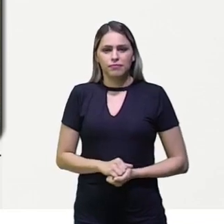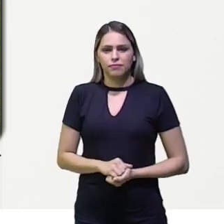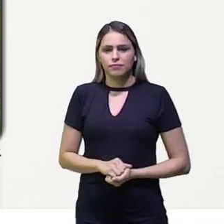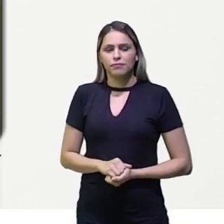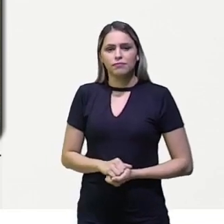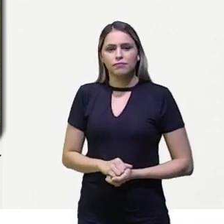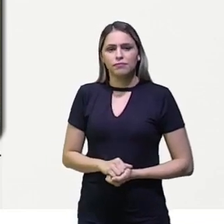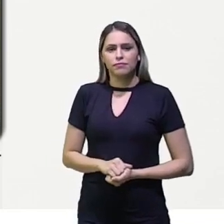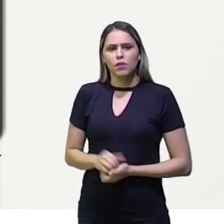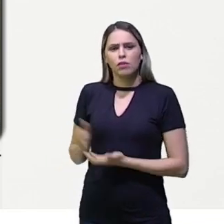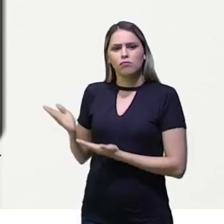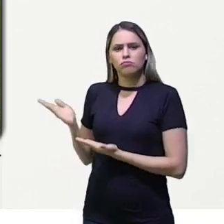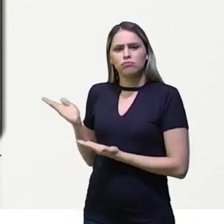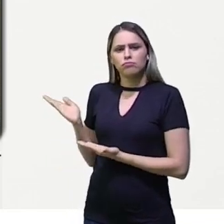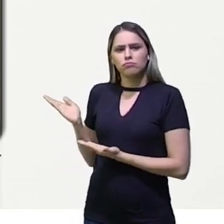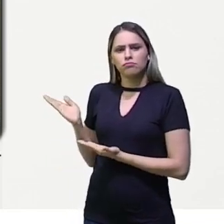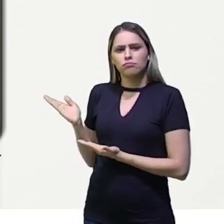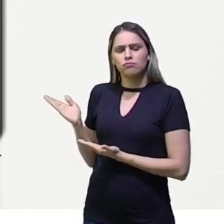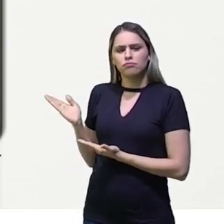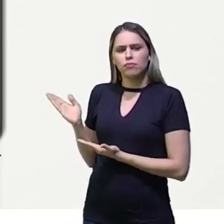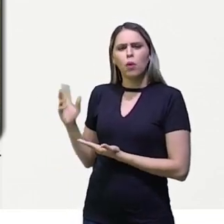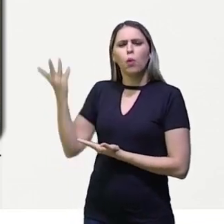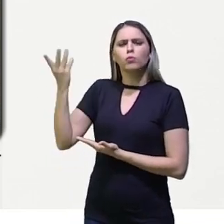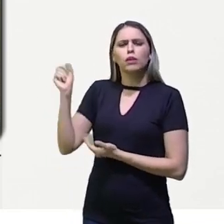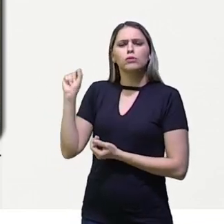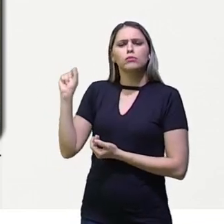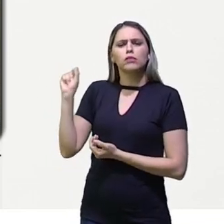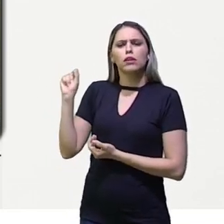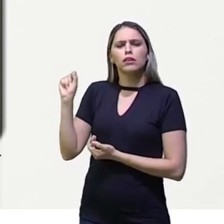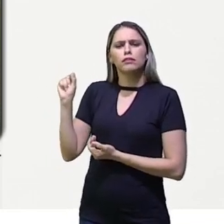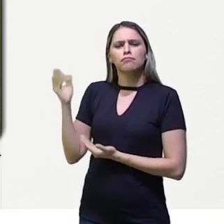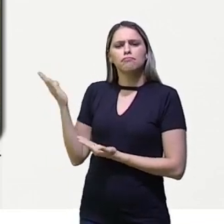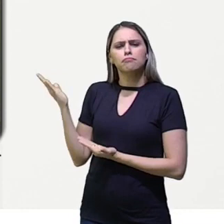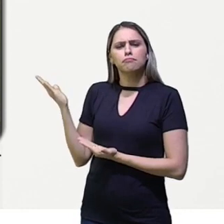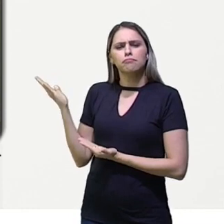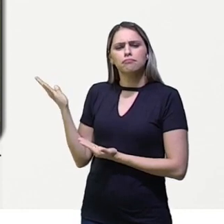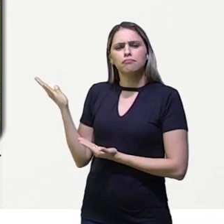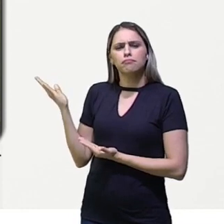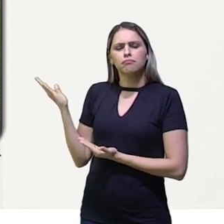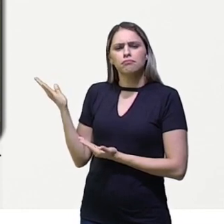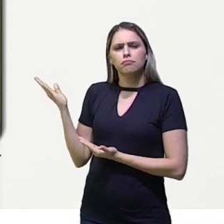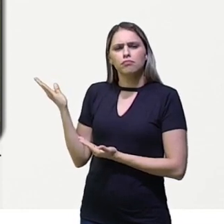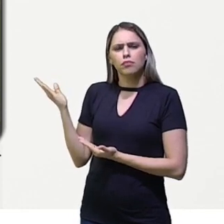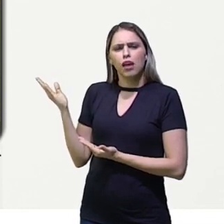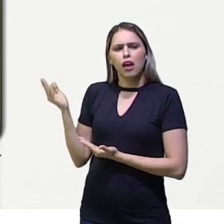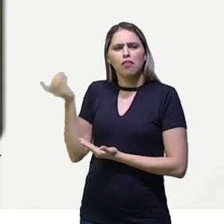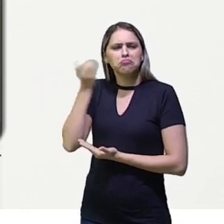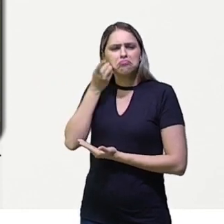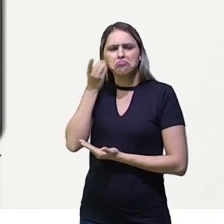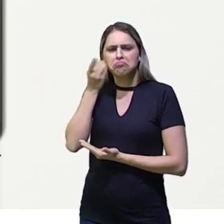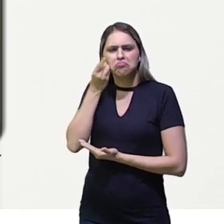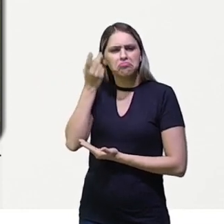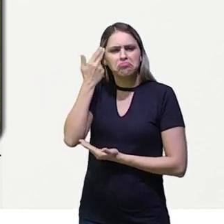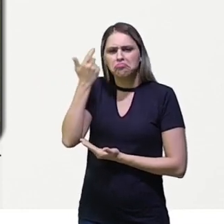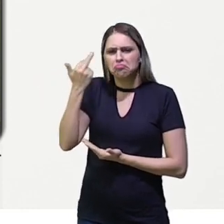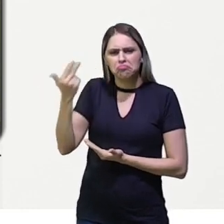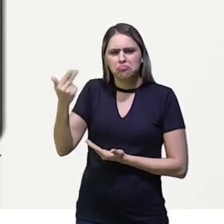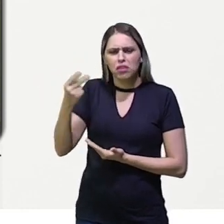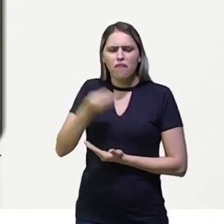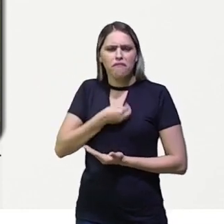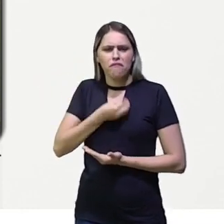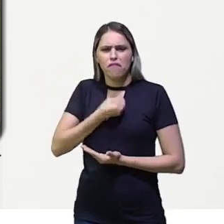Ah, olha uma situação aí, olha. Uma situação que é do nosso cotidiano, que é do